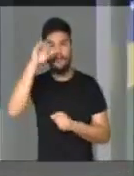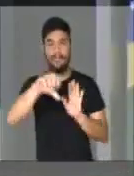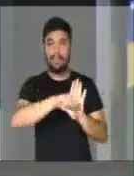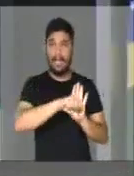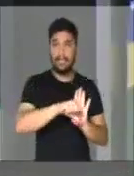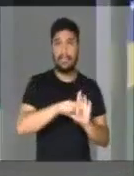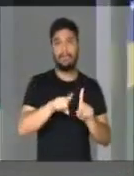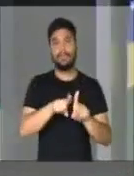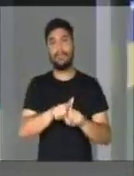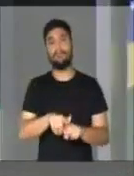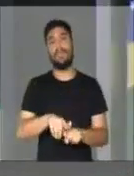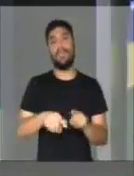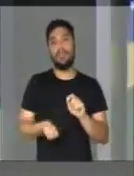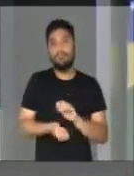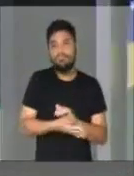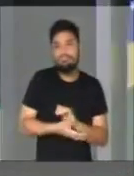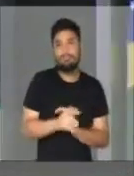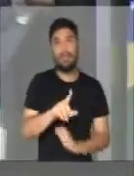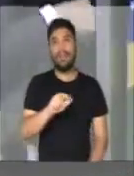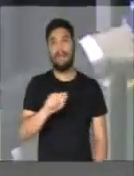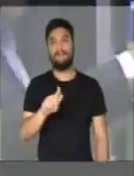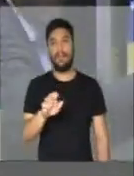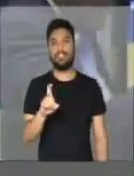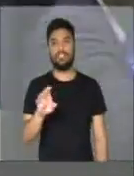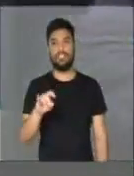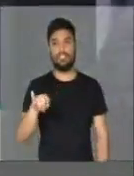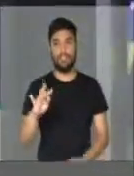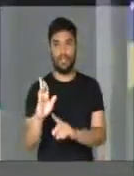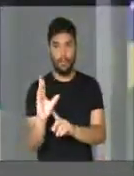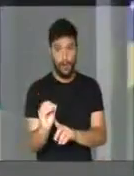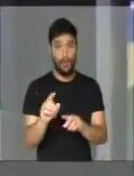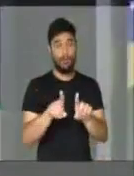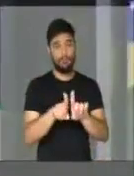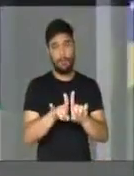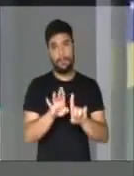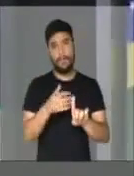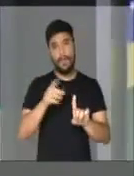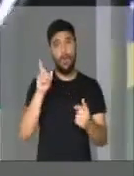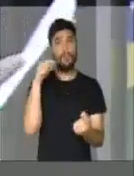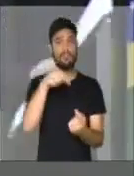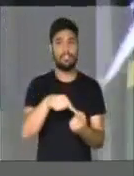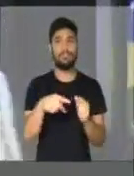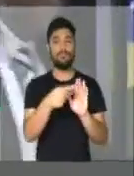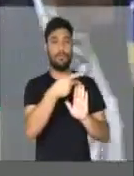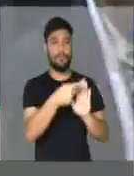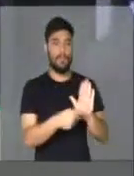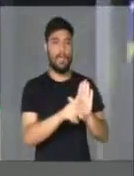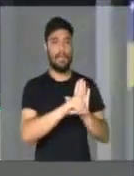crime organizado e à lavagem de dinheiro e a política de segurança pública que guarda relação